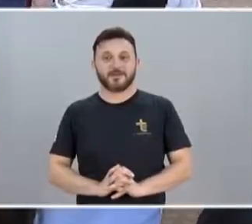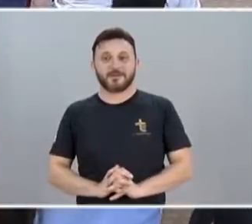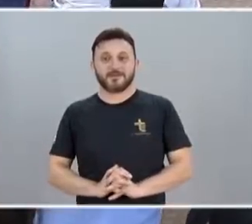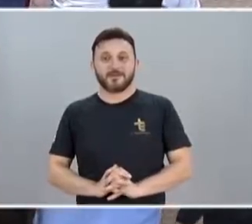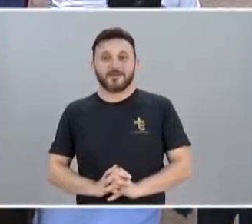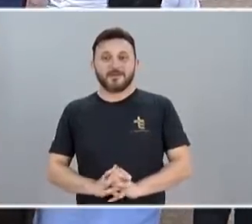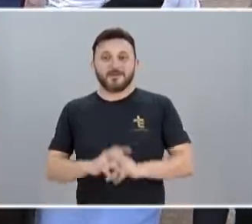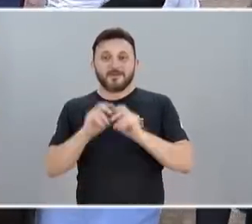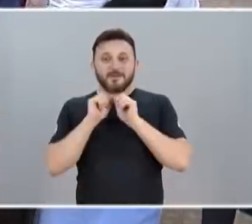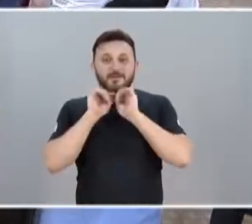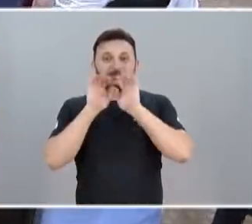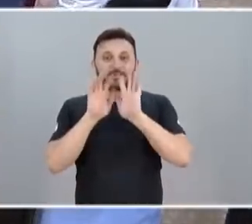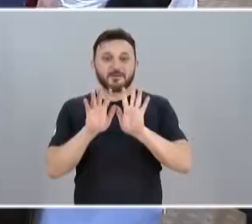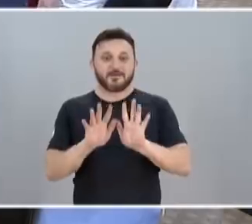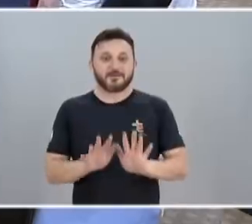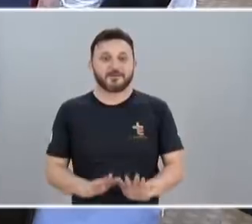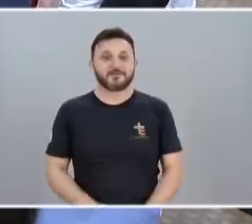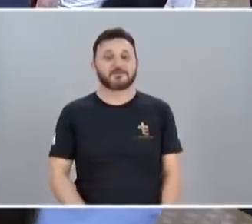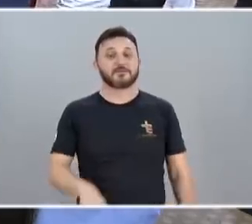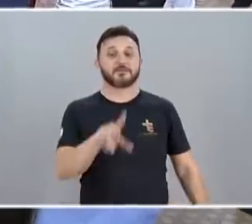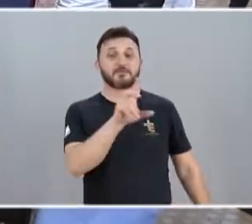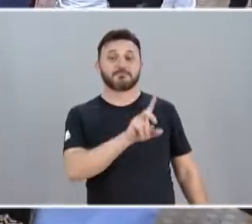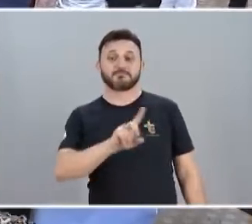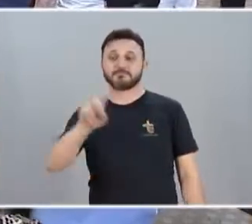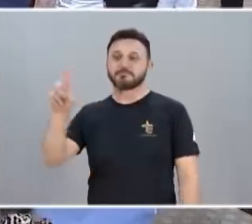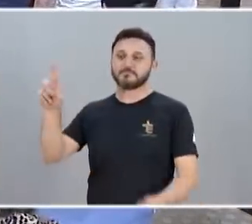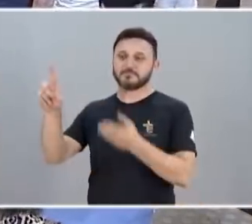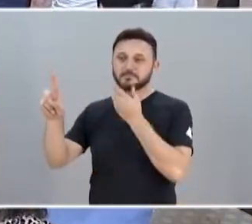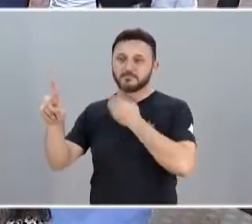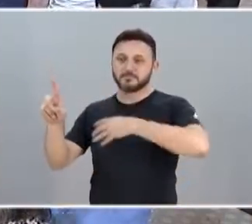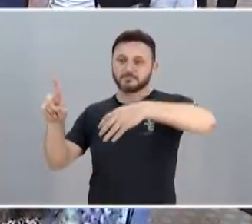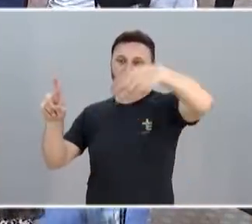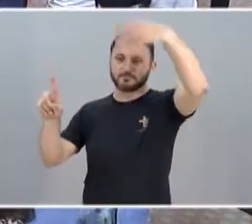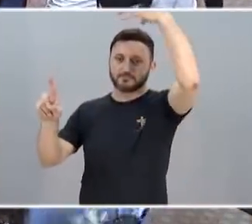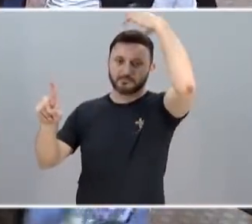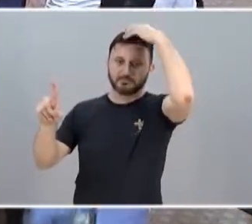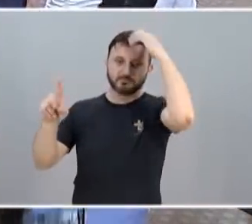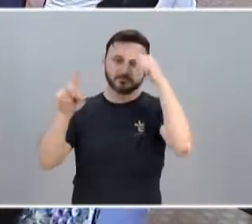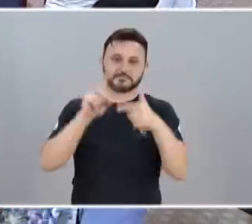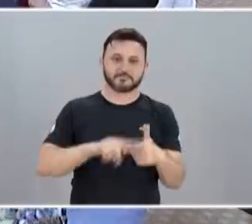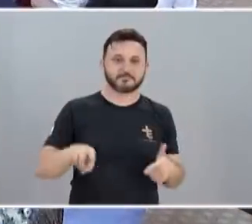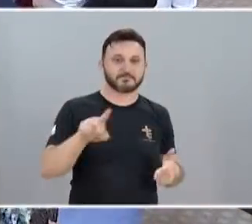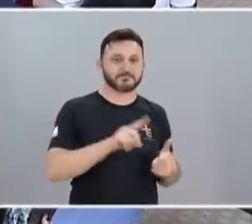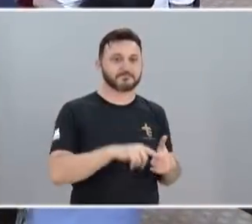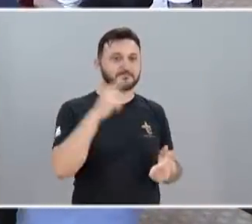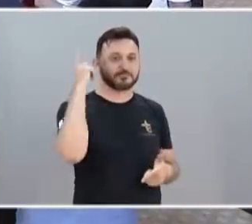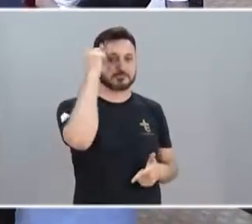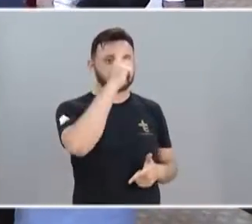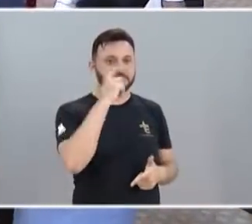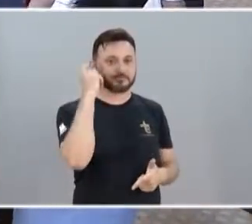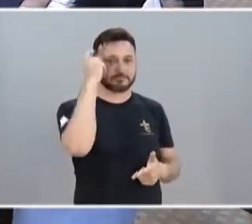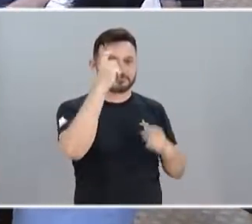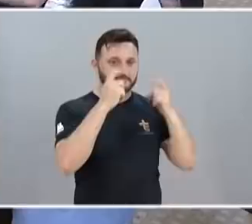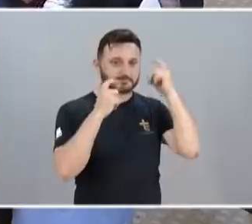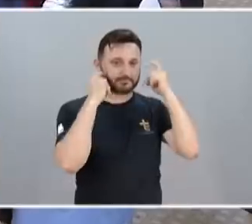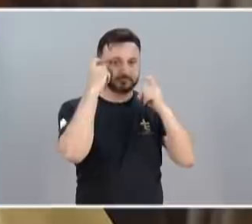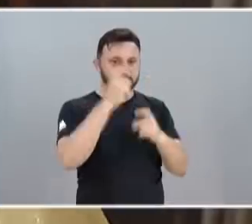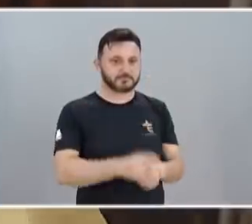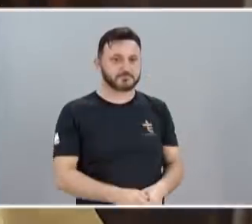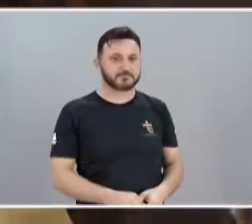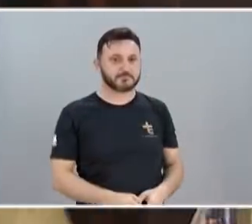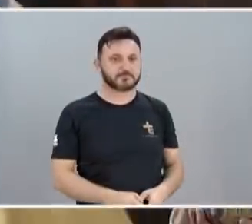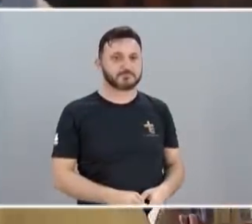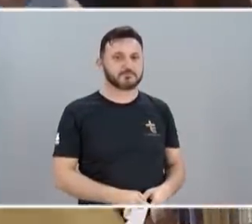abençoar os homens. Soberano Deus, derrube as muralhas, vá à frente